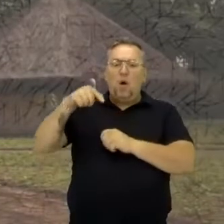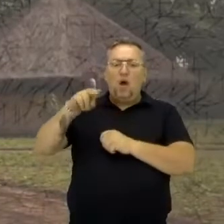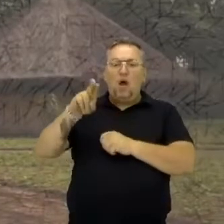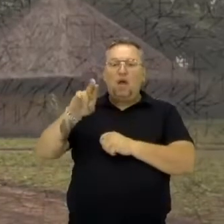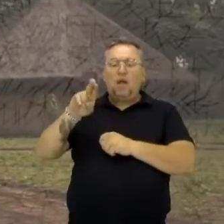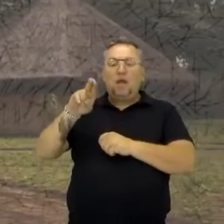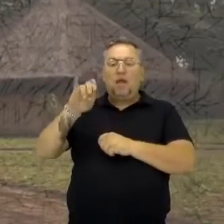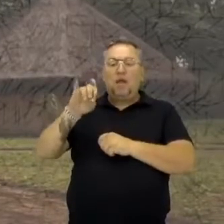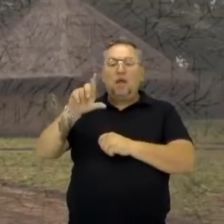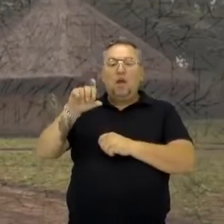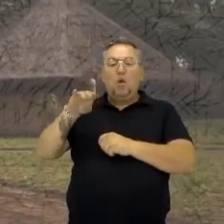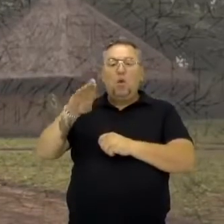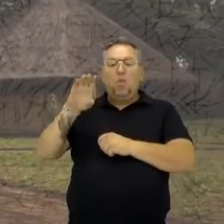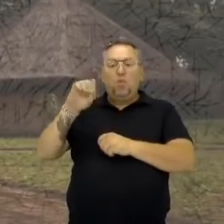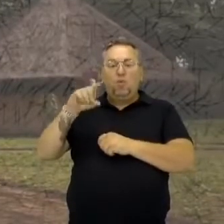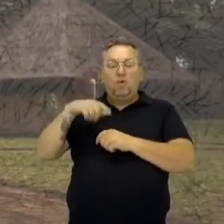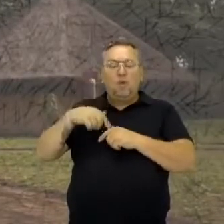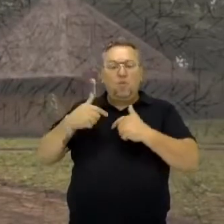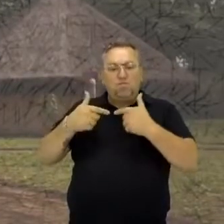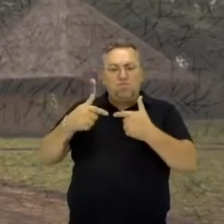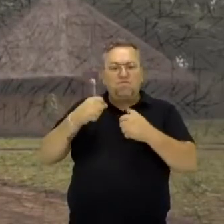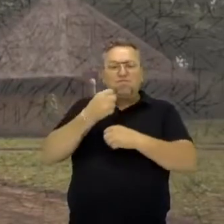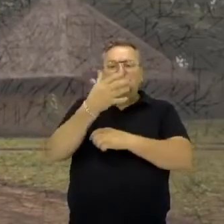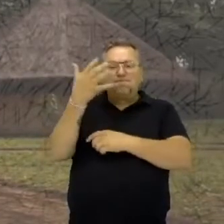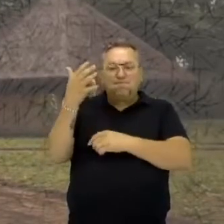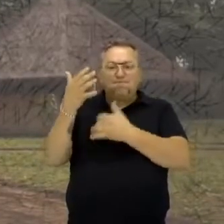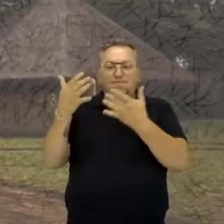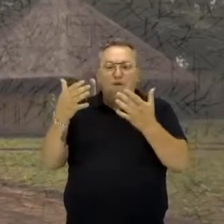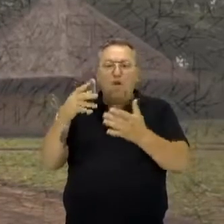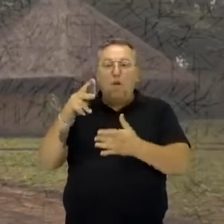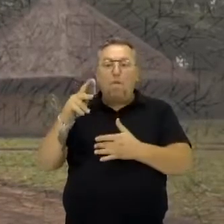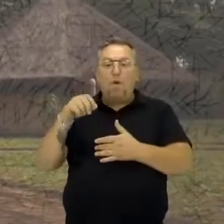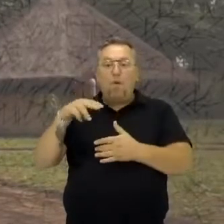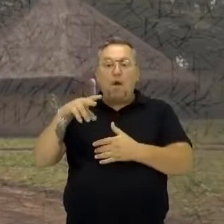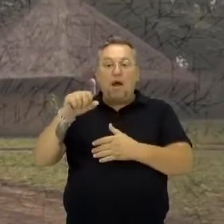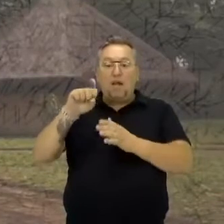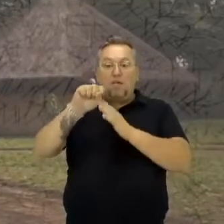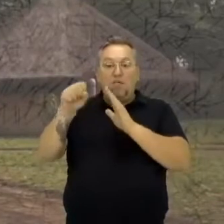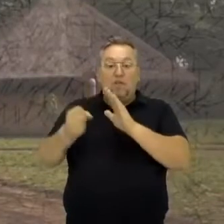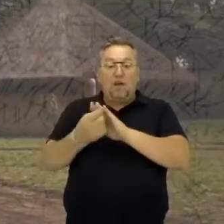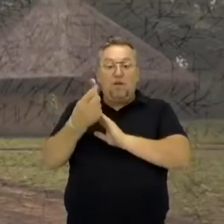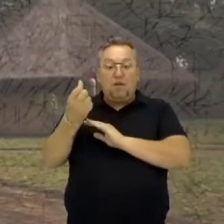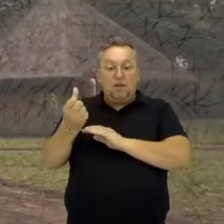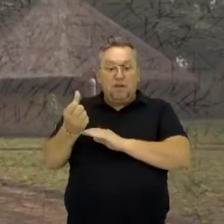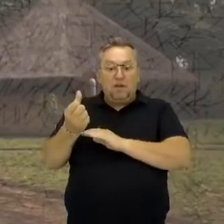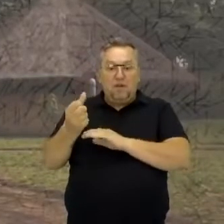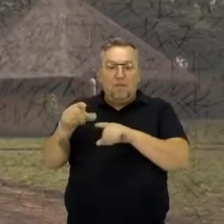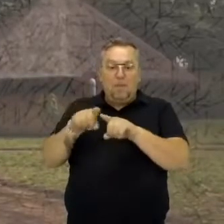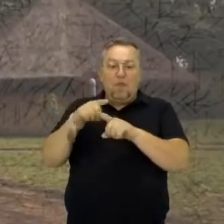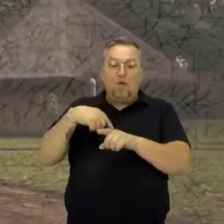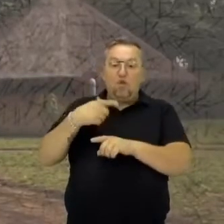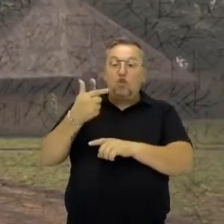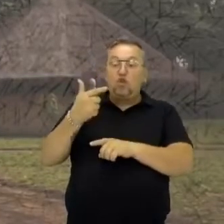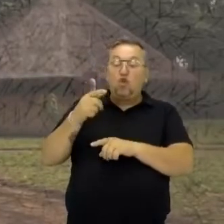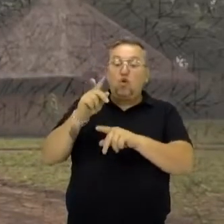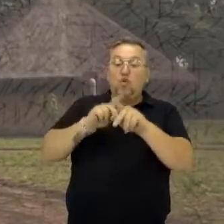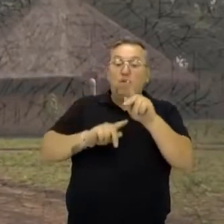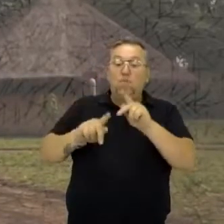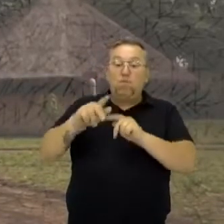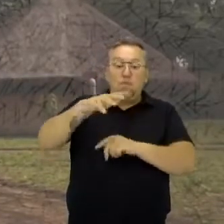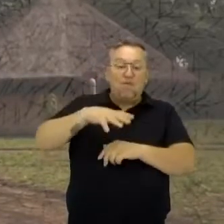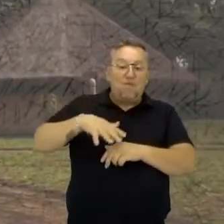guerreiros da mata. Palmares foi fundado aí por volta do século XVI. Era formado por 12